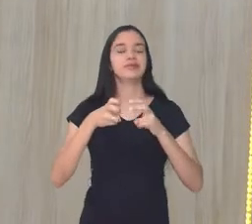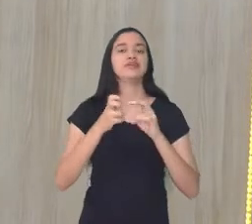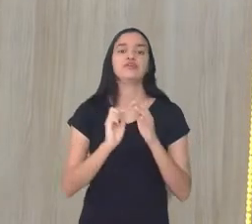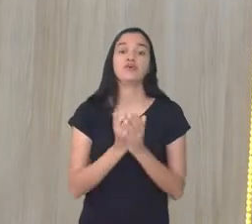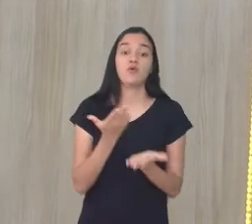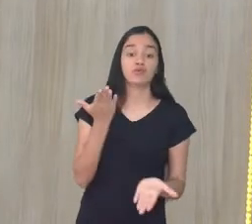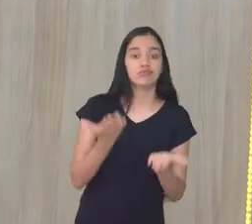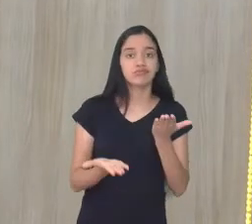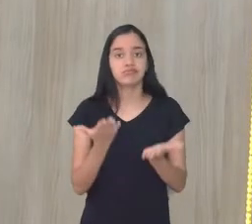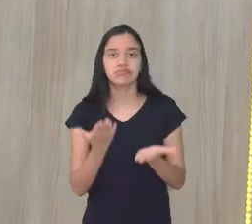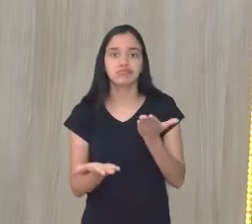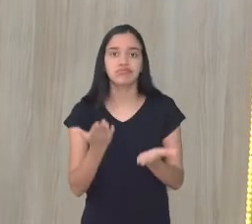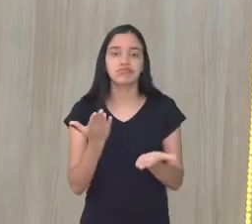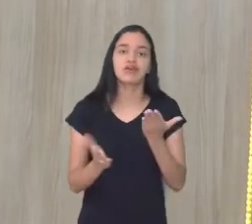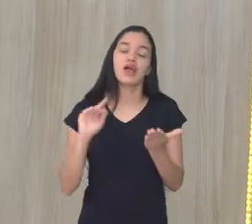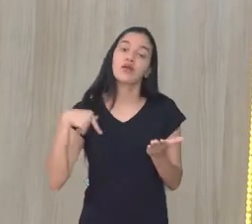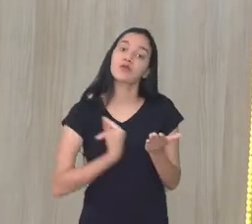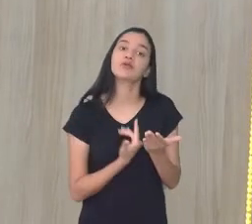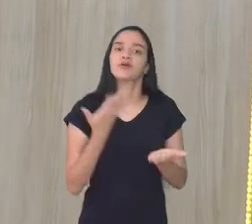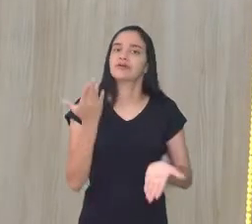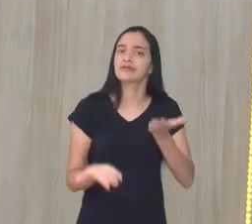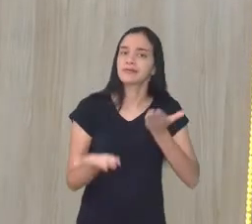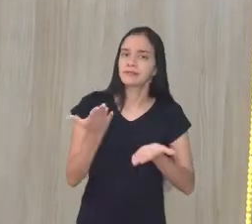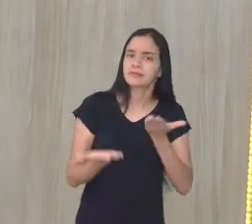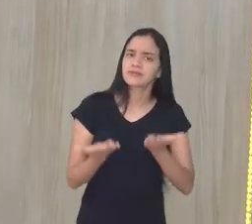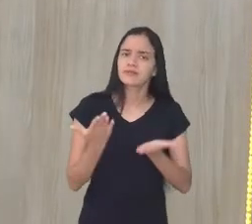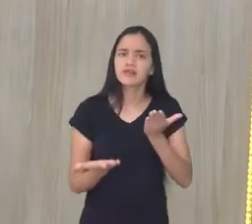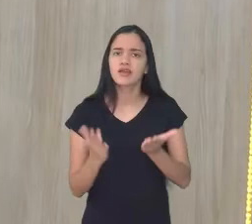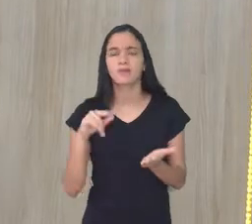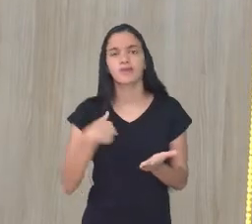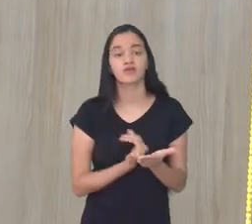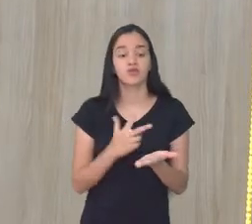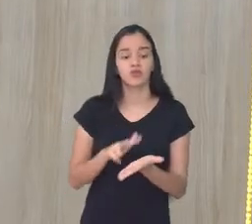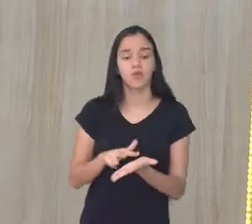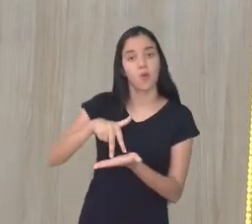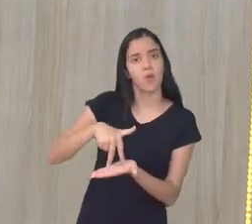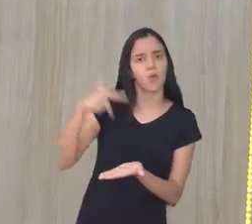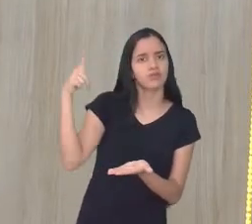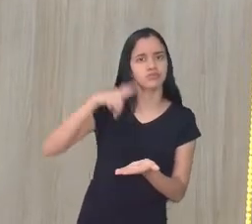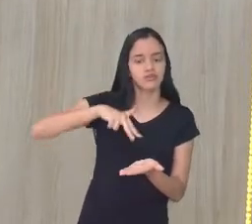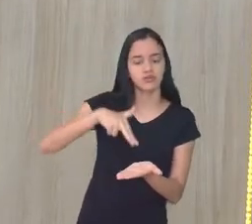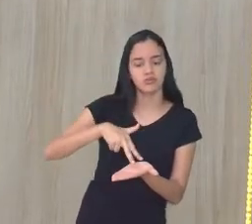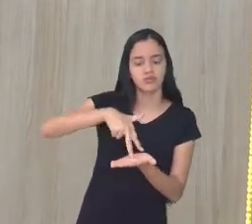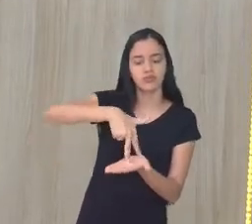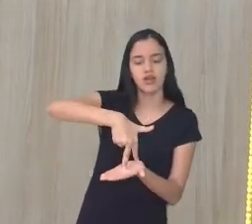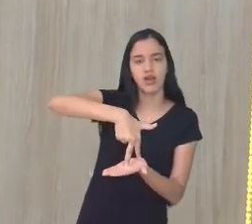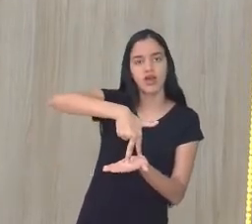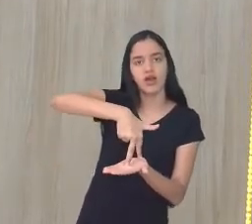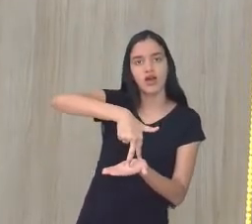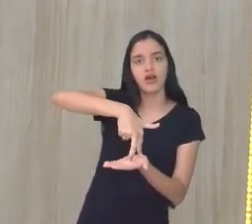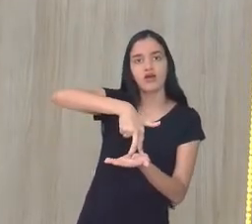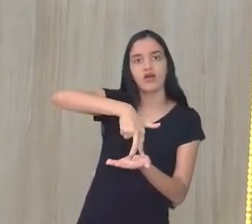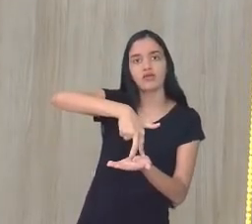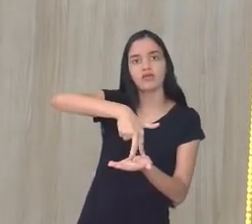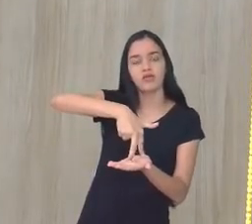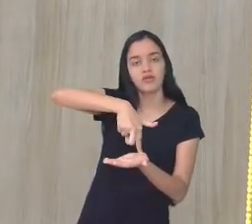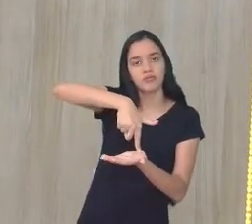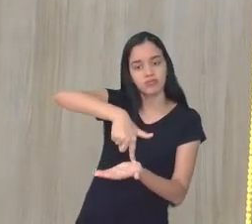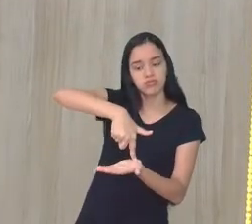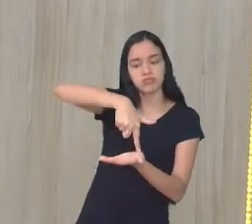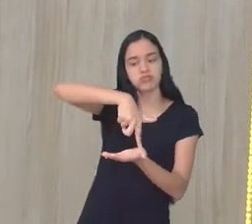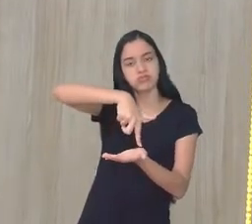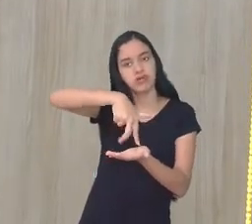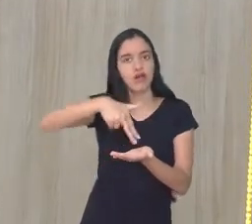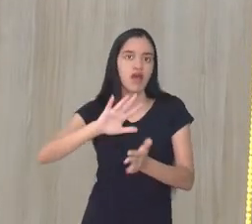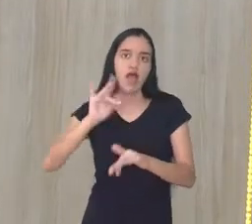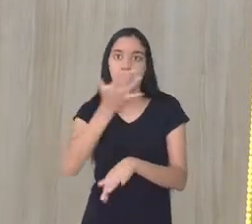do equilíbrio. O nosso equilíbrio, para a gente ficar de pé, ou a gente quiser se apoiar num pé só, como aí, né,